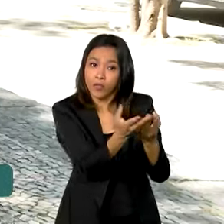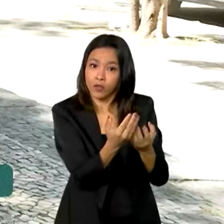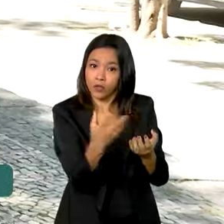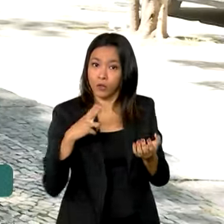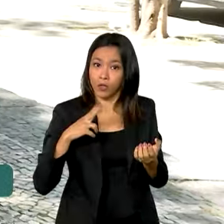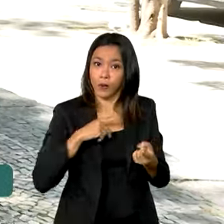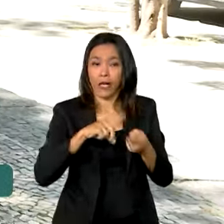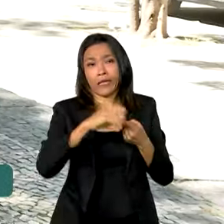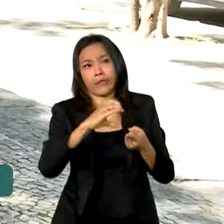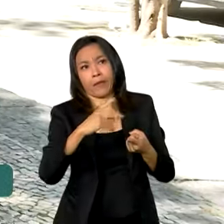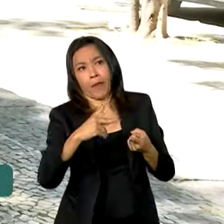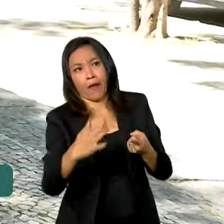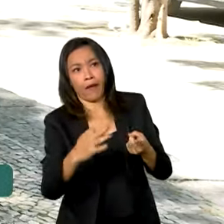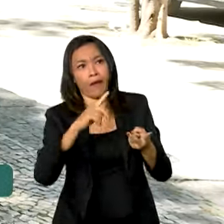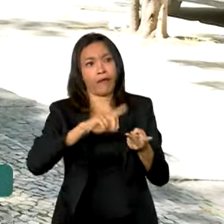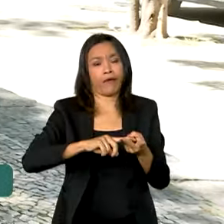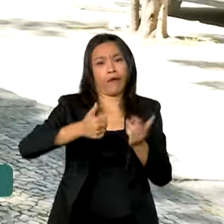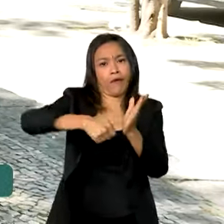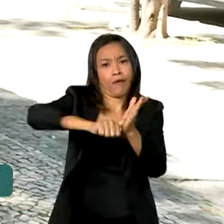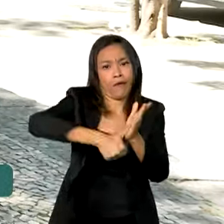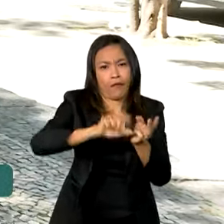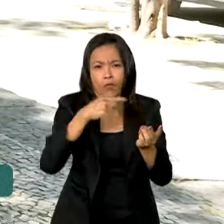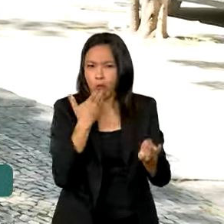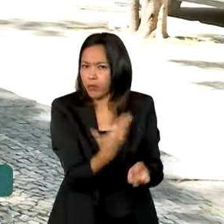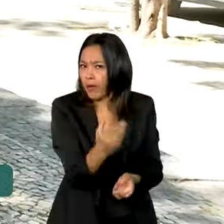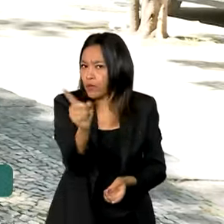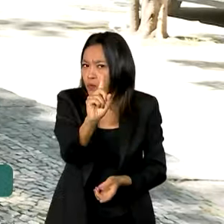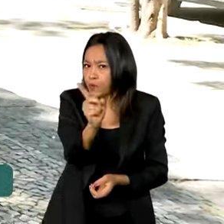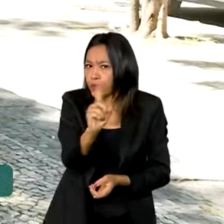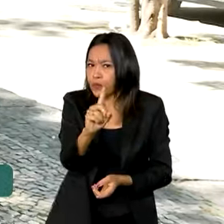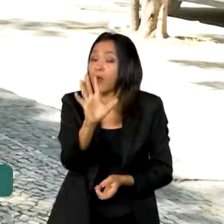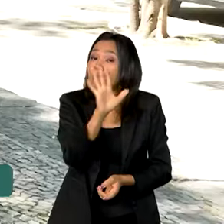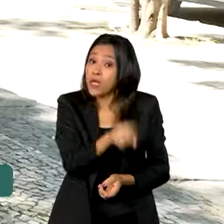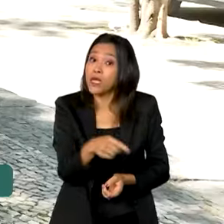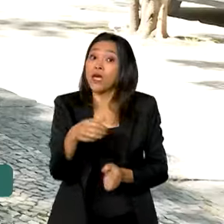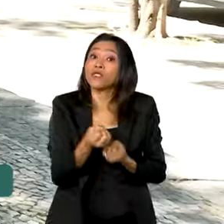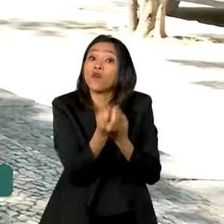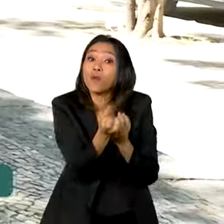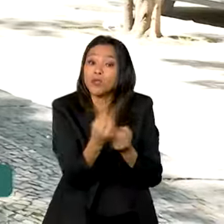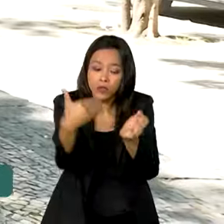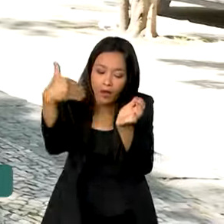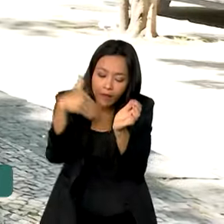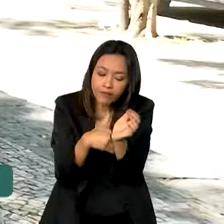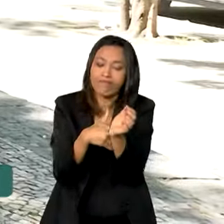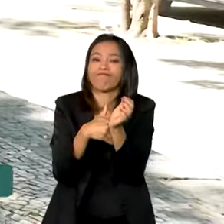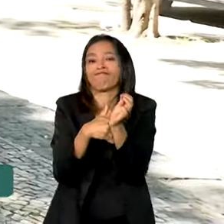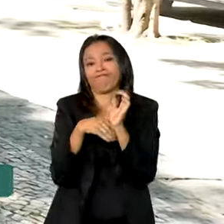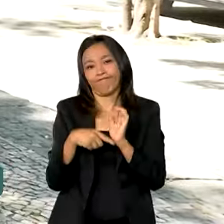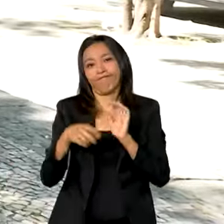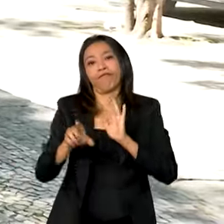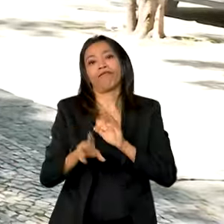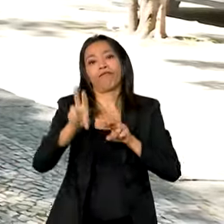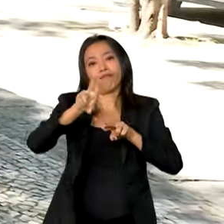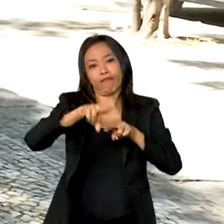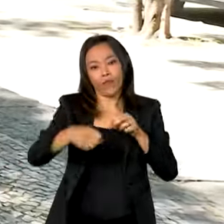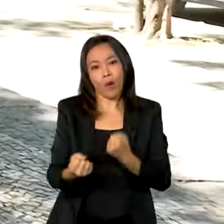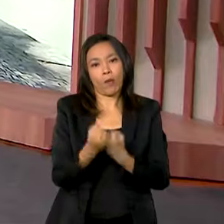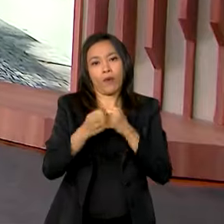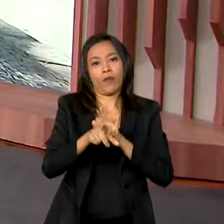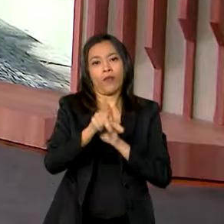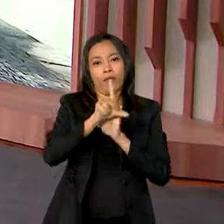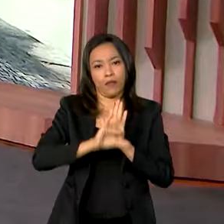ou RG, e o sigilo das informações é garantido pela Lei Geral de Proteção de Dados. A gente volta com você,